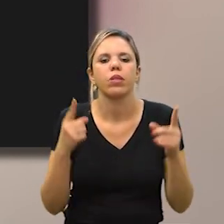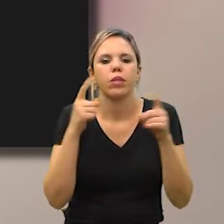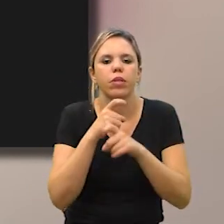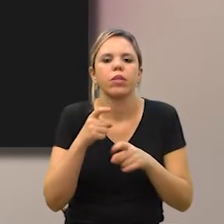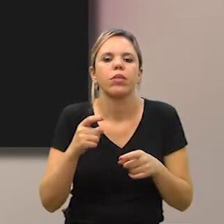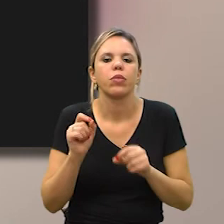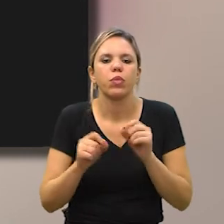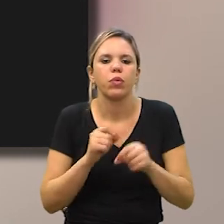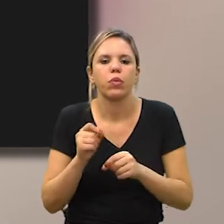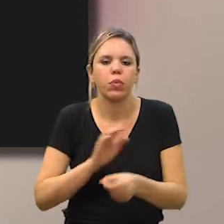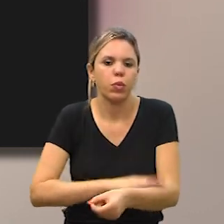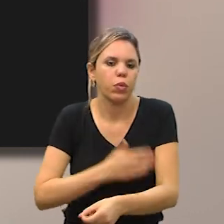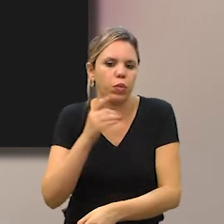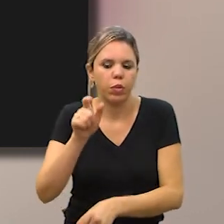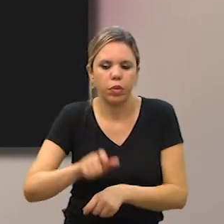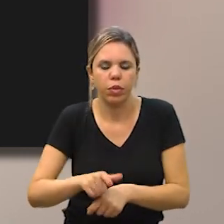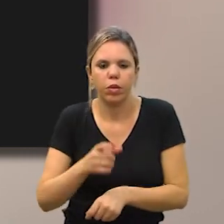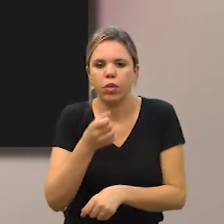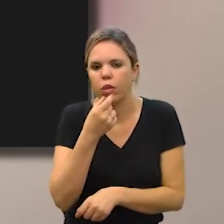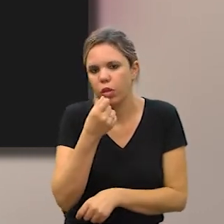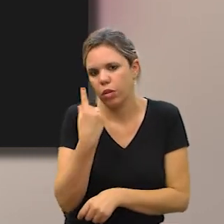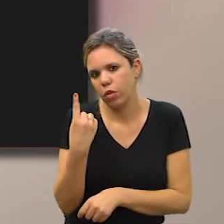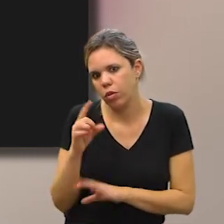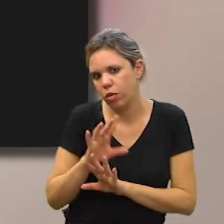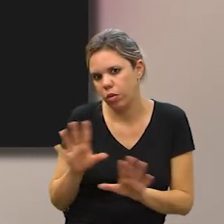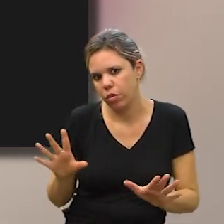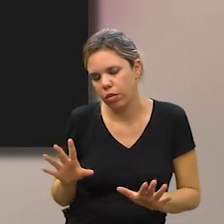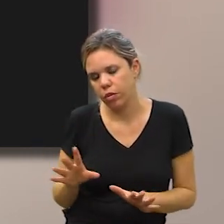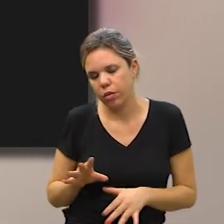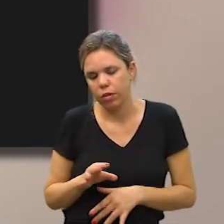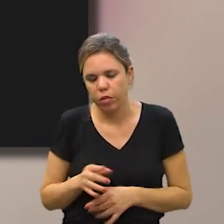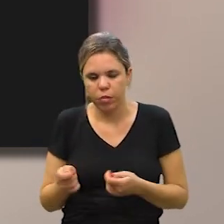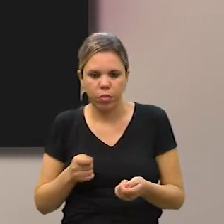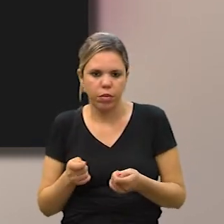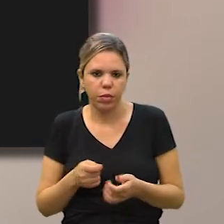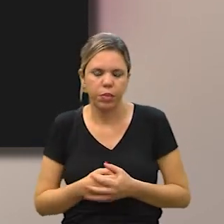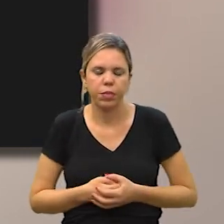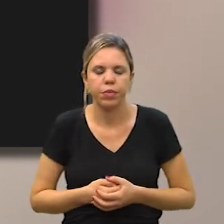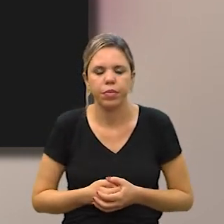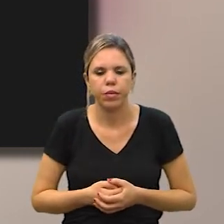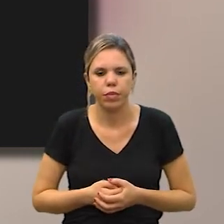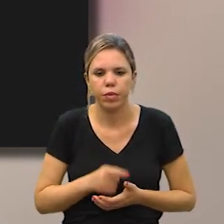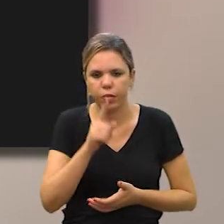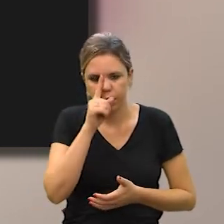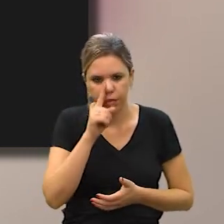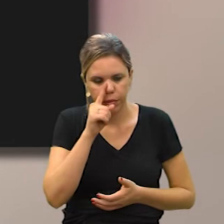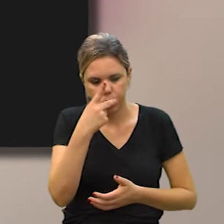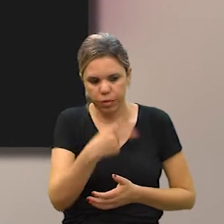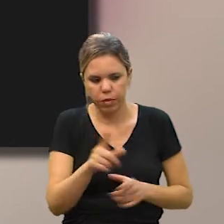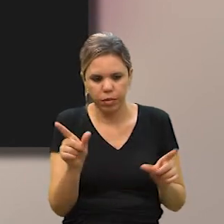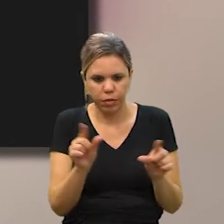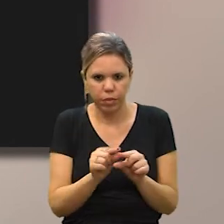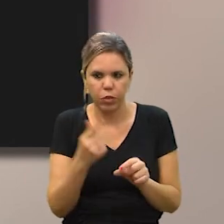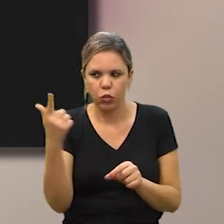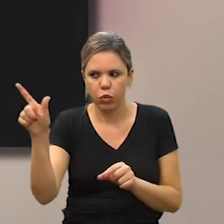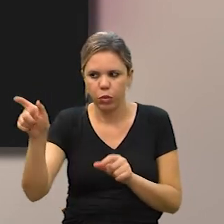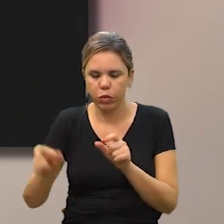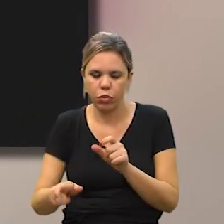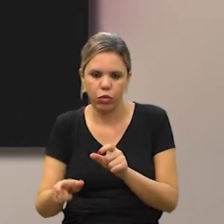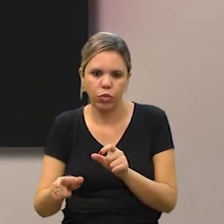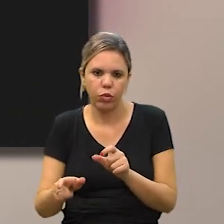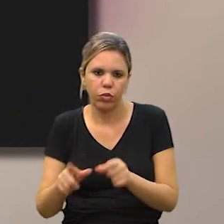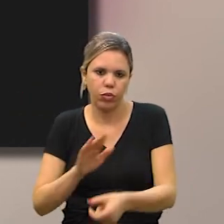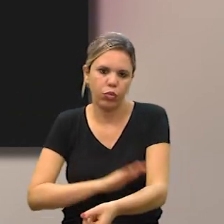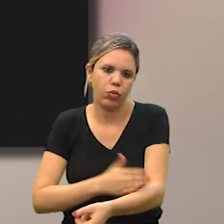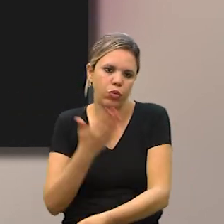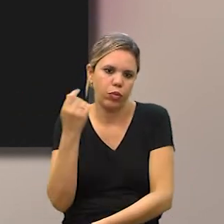complicações do que um ele pertence que está tomando só uma medicação e tá controlar então o risco dele é muito menor do que o outro